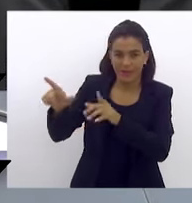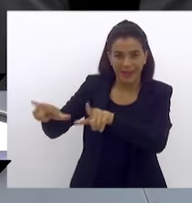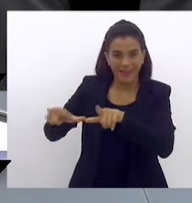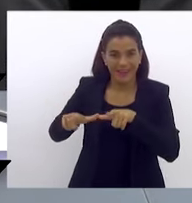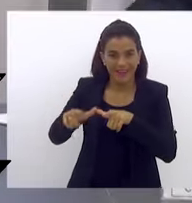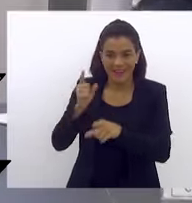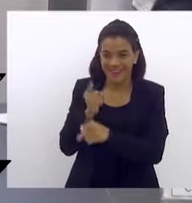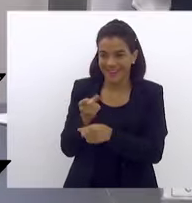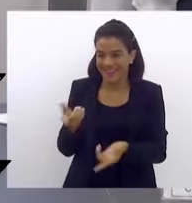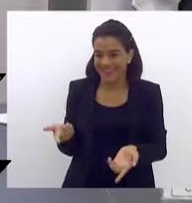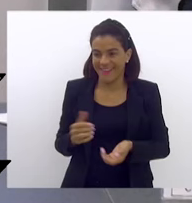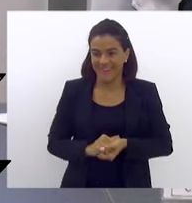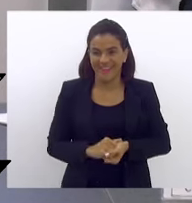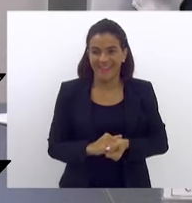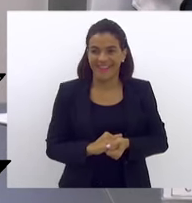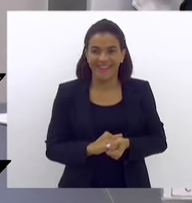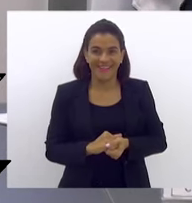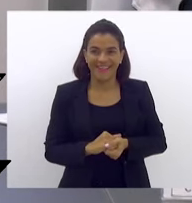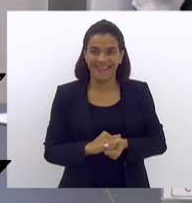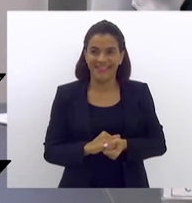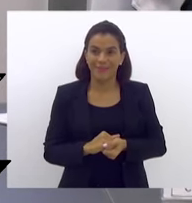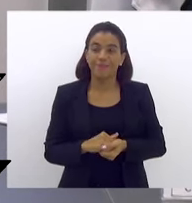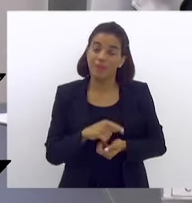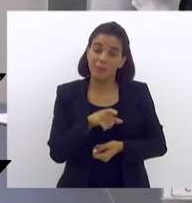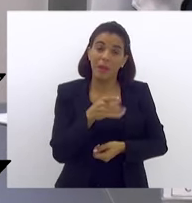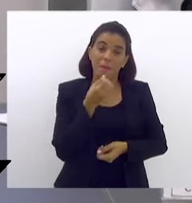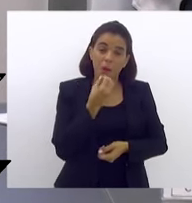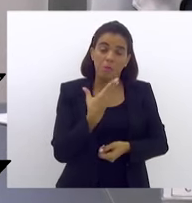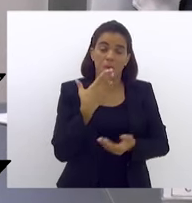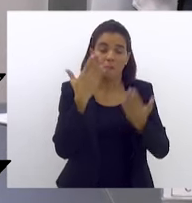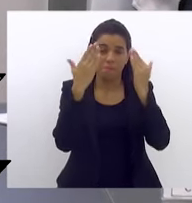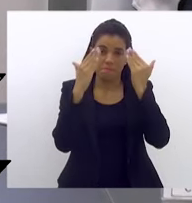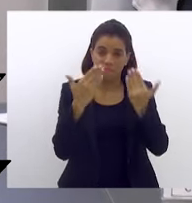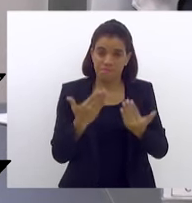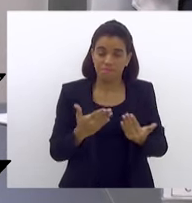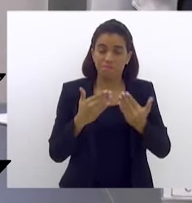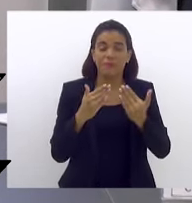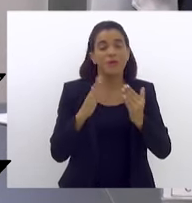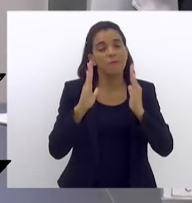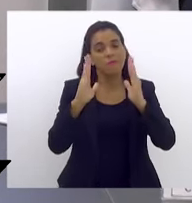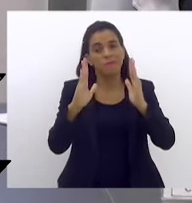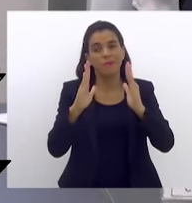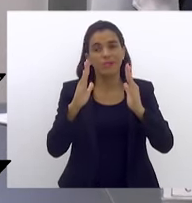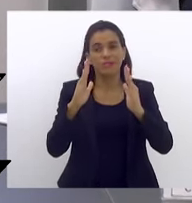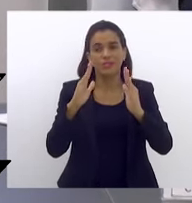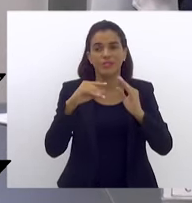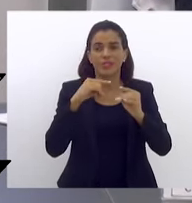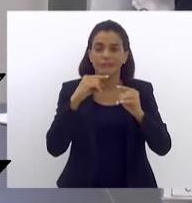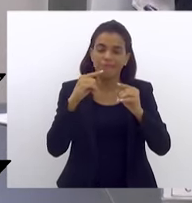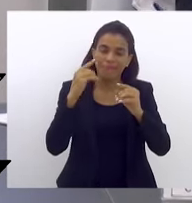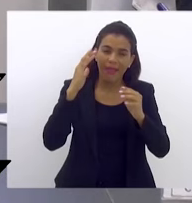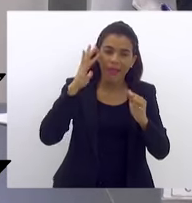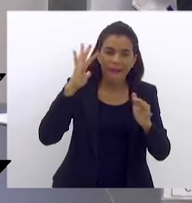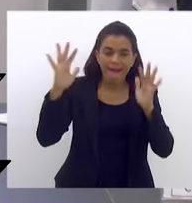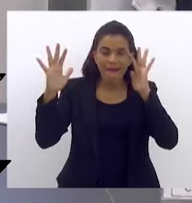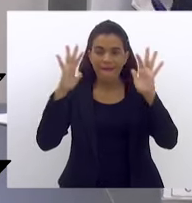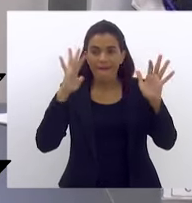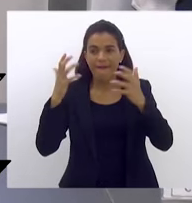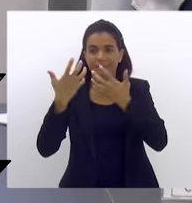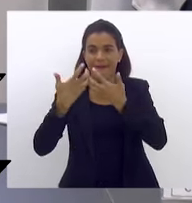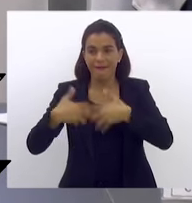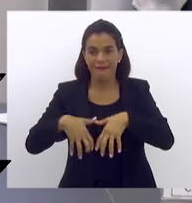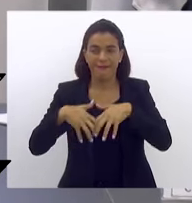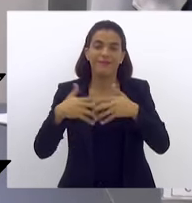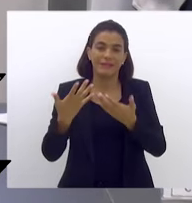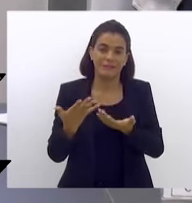Deputado Luis Paul é prudente a sua seu pedido de vista que é um período aí pra gente poder refletir eu tenho alguma dúvida ainda sobre ser um pleonasmo ou